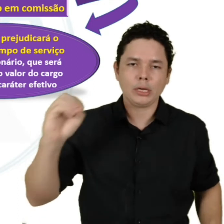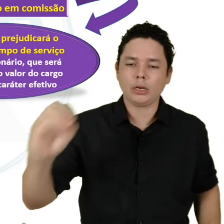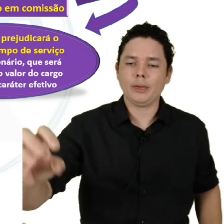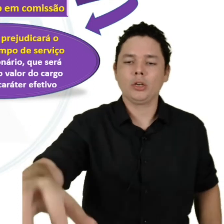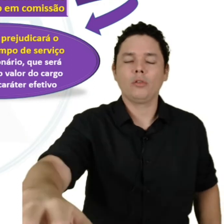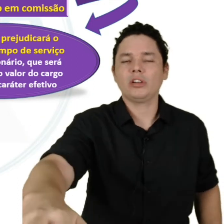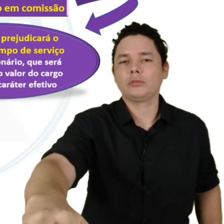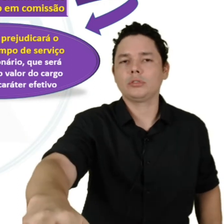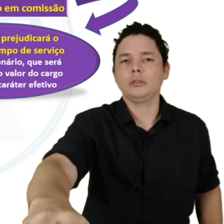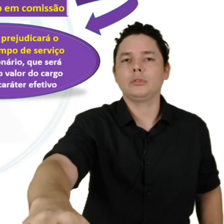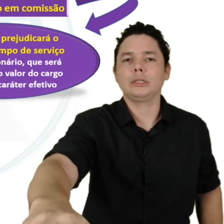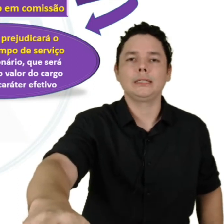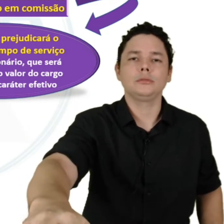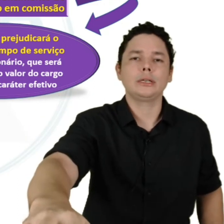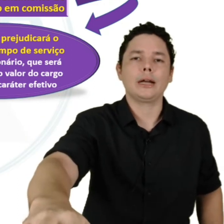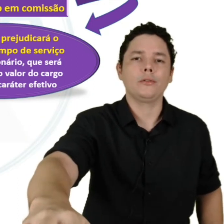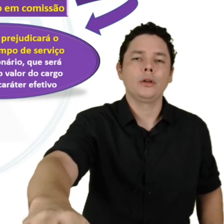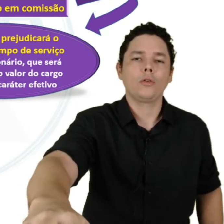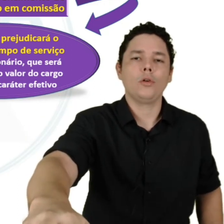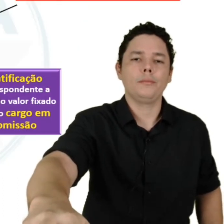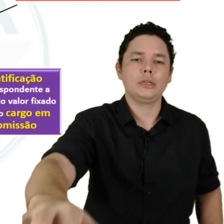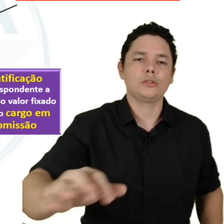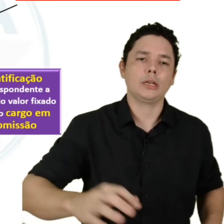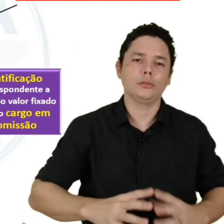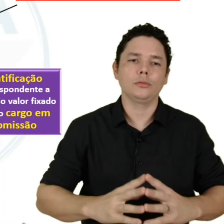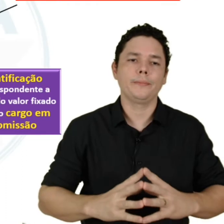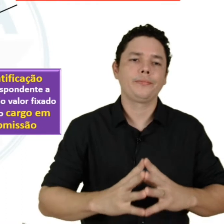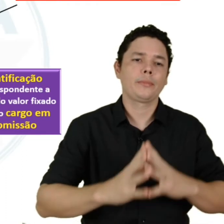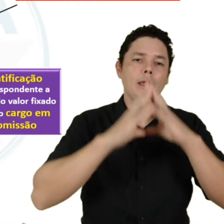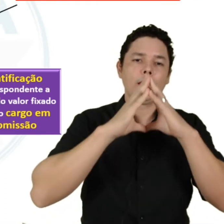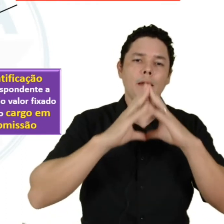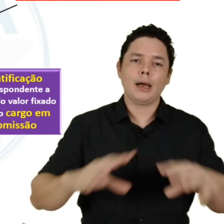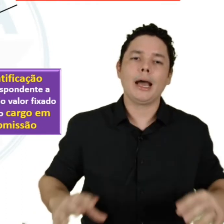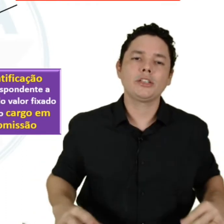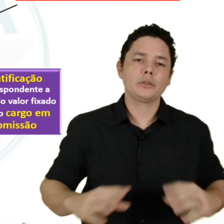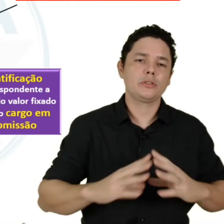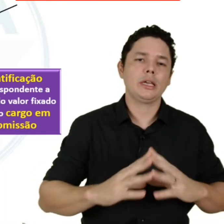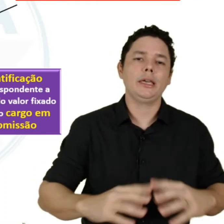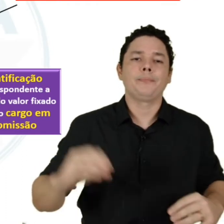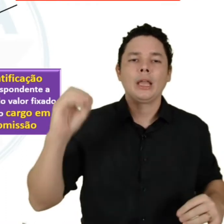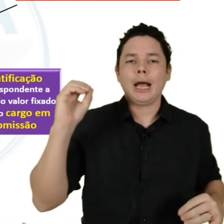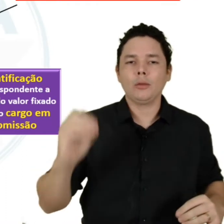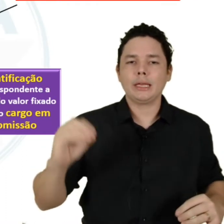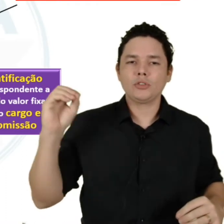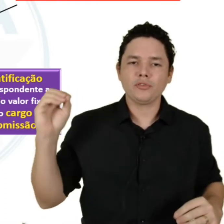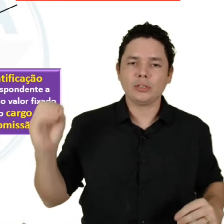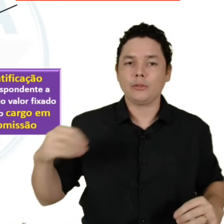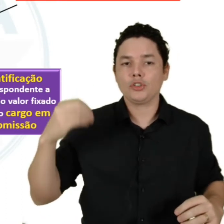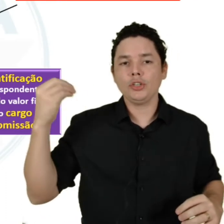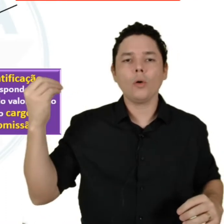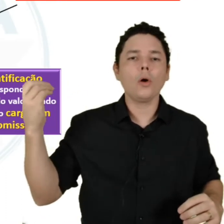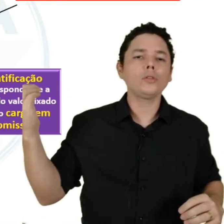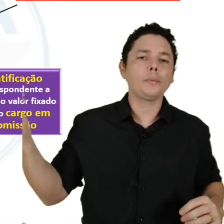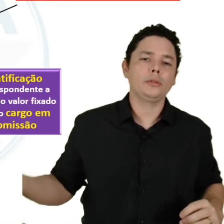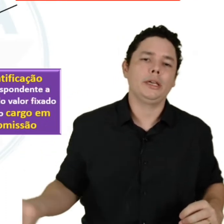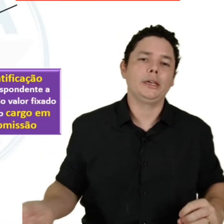receber obrigatoriamente o valor do símbolo lá do cargo comissionado. Mais disposições aí. A nomeação de funcionário